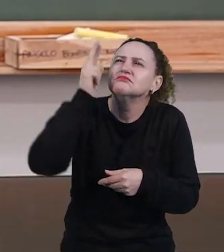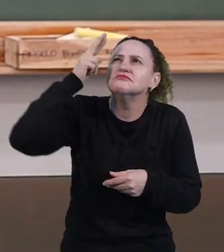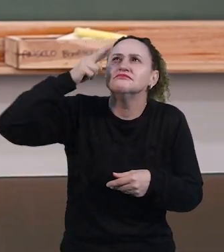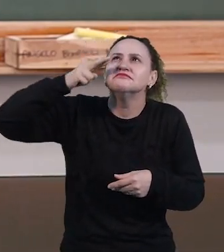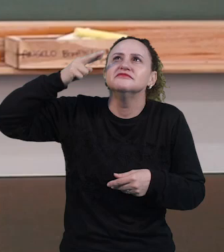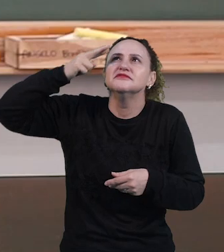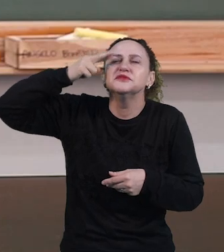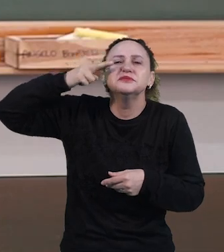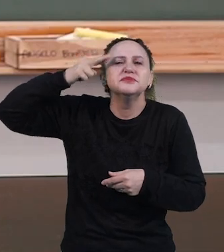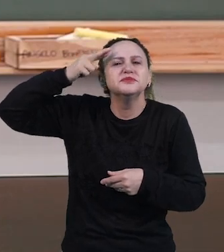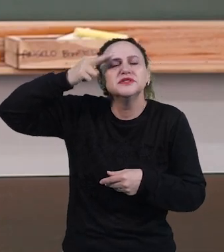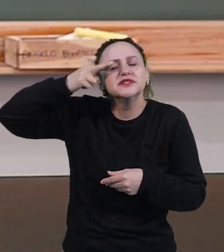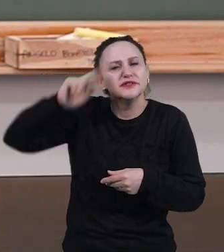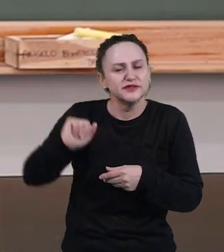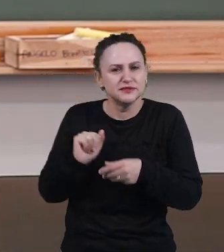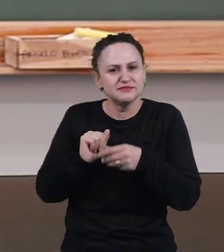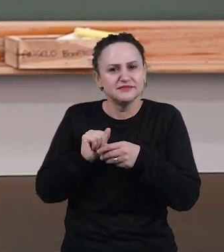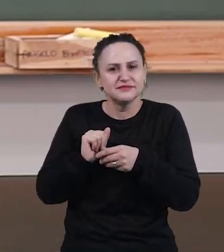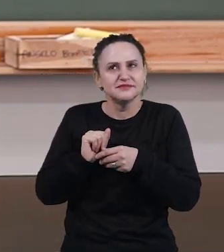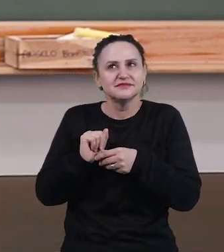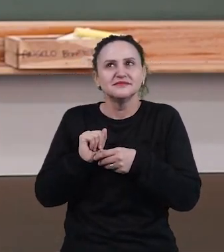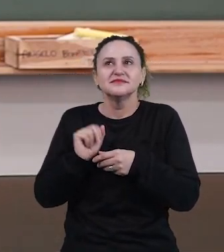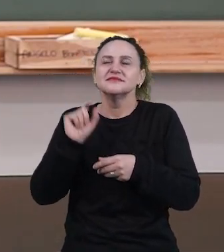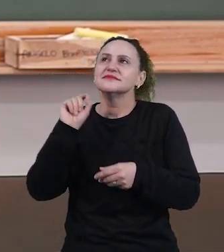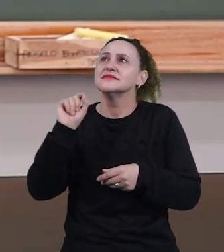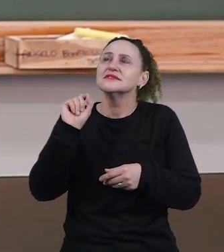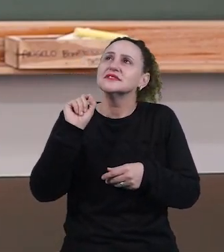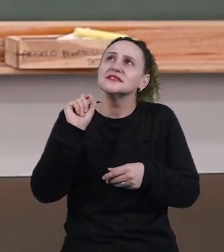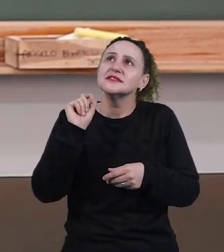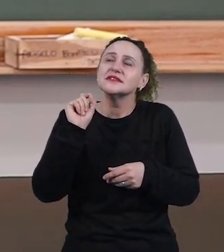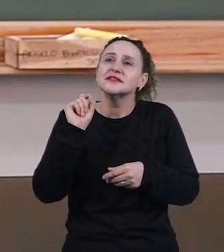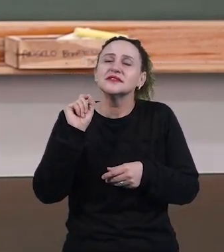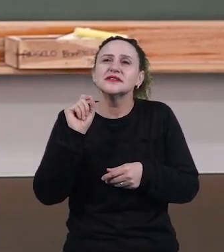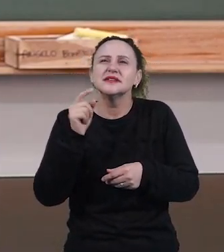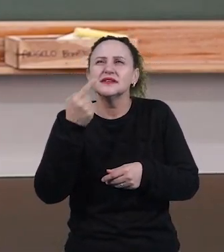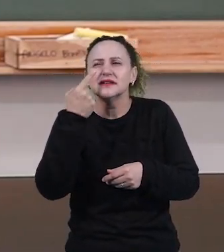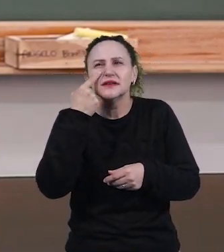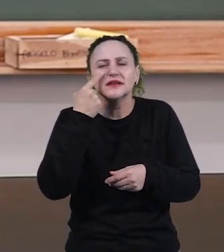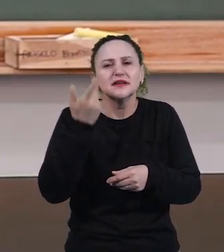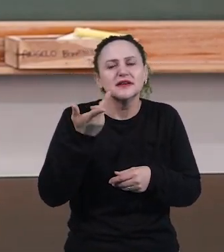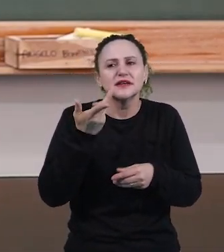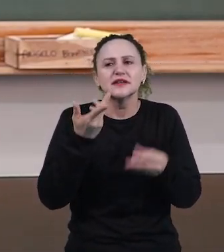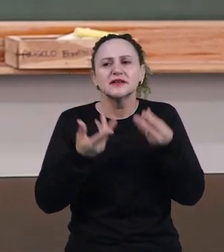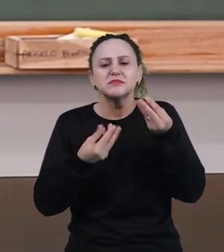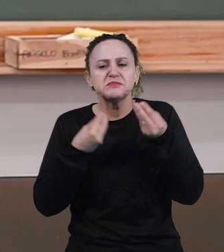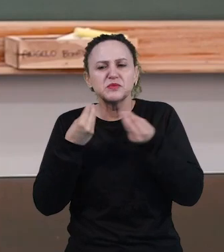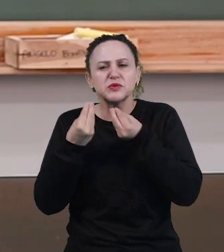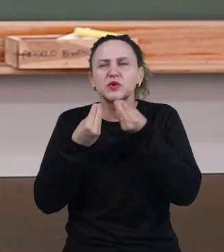é fácil, chegou rápido, né, a determinadas conclusões, ou